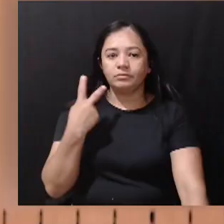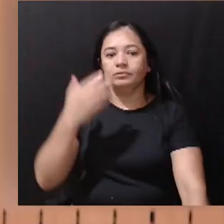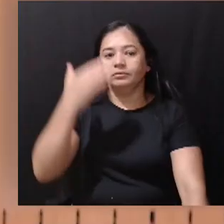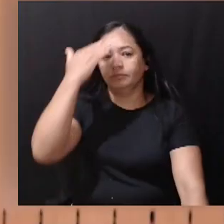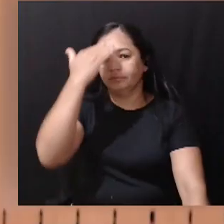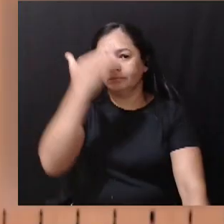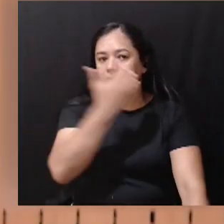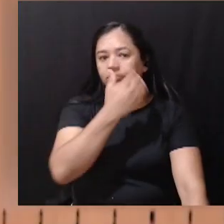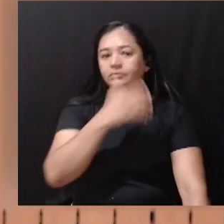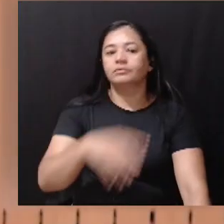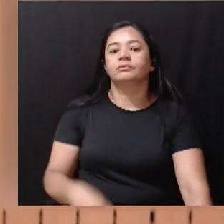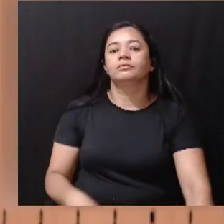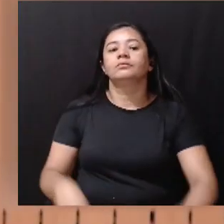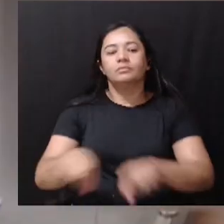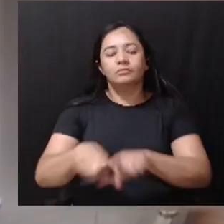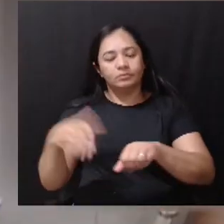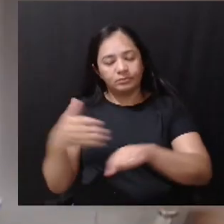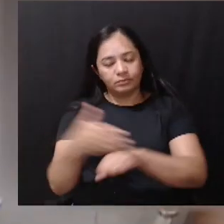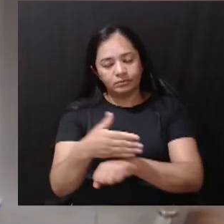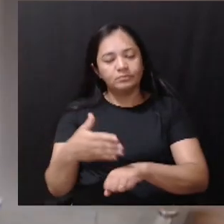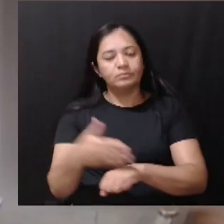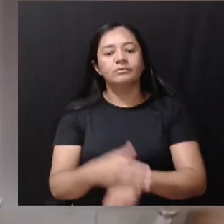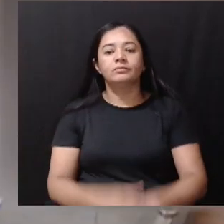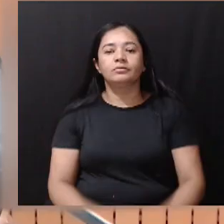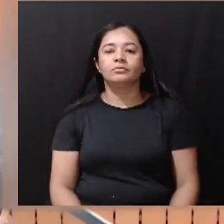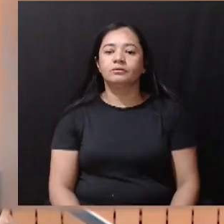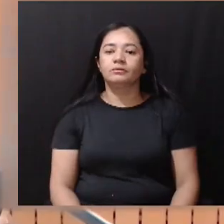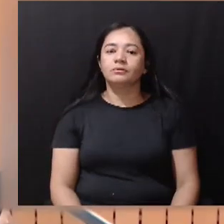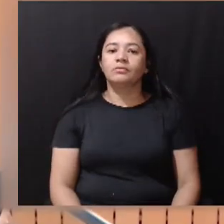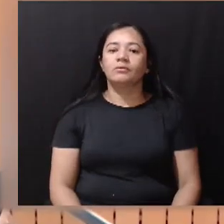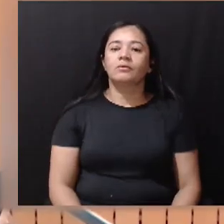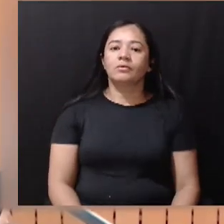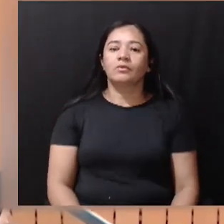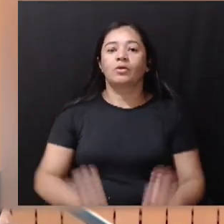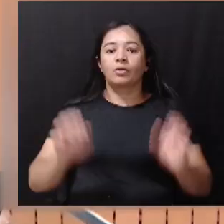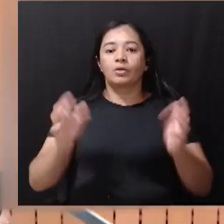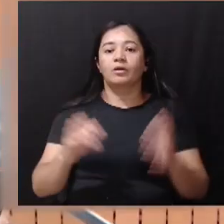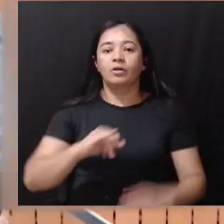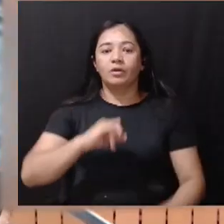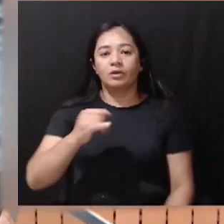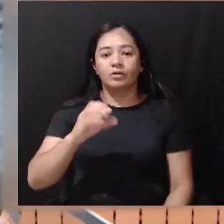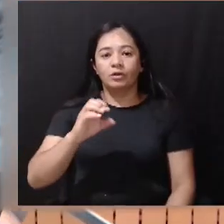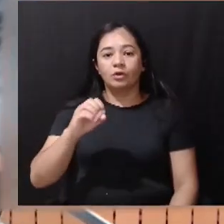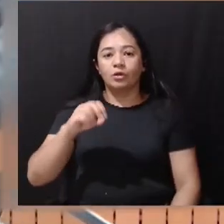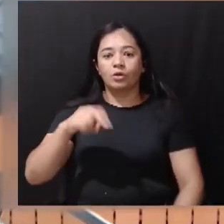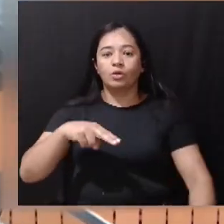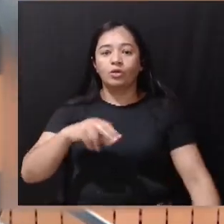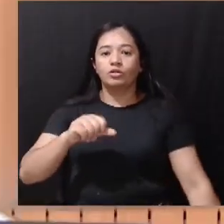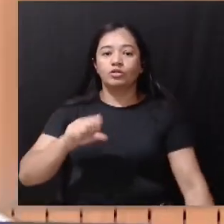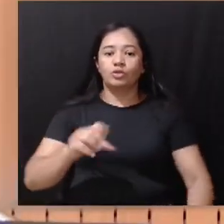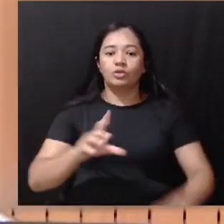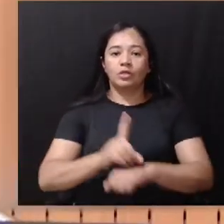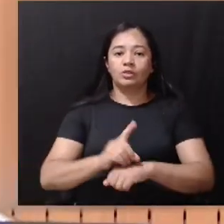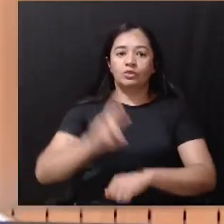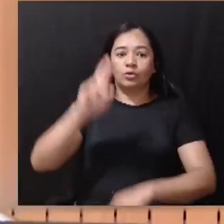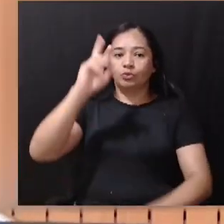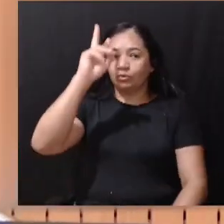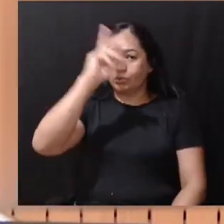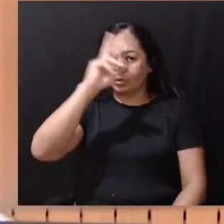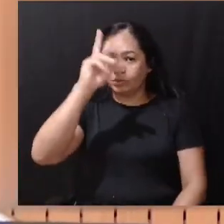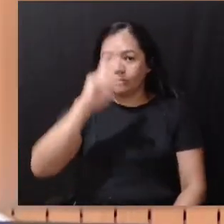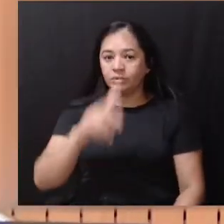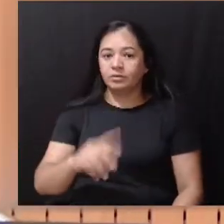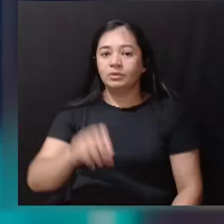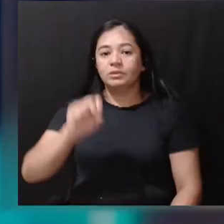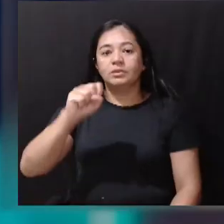Além dele, da presidente da comissão, participaram do evento Jonas Rafael dos Santos, que é doutor em História pela Unesp, e Sandra Ávila,